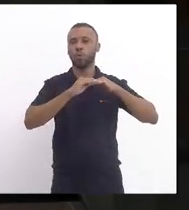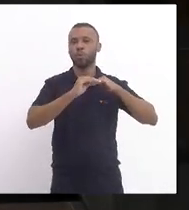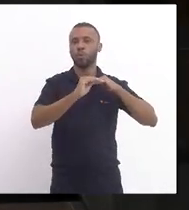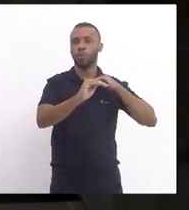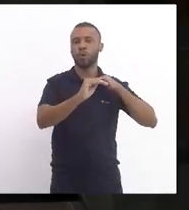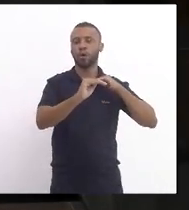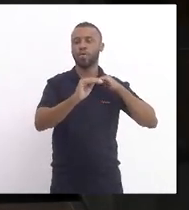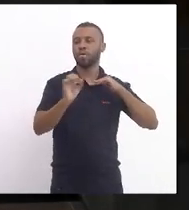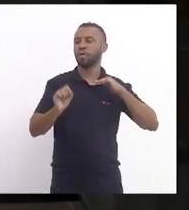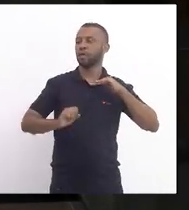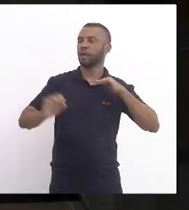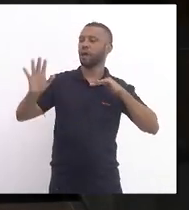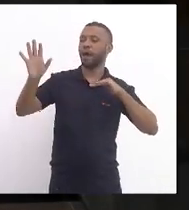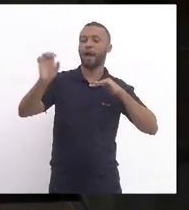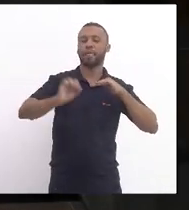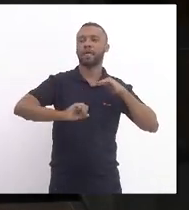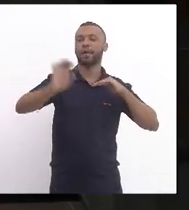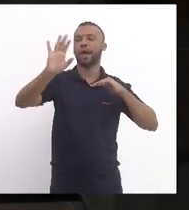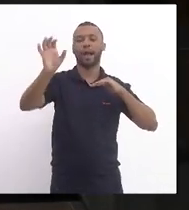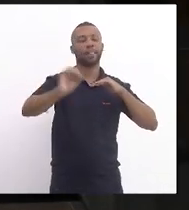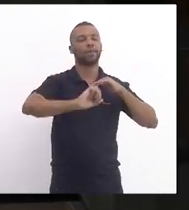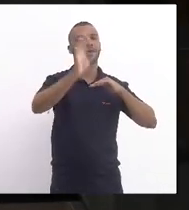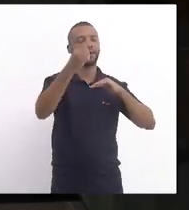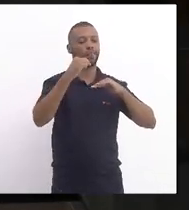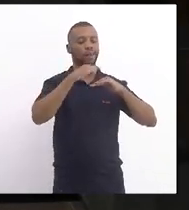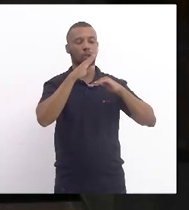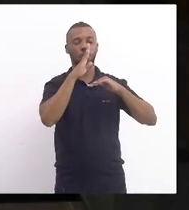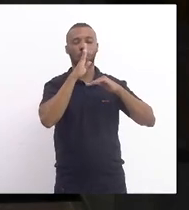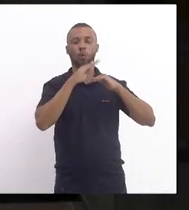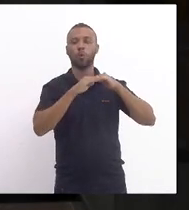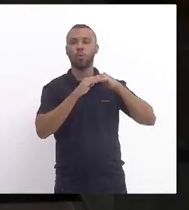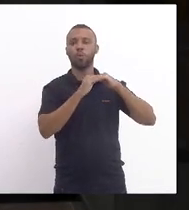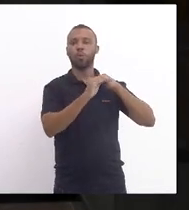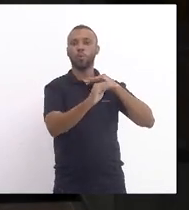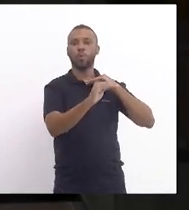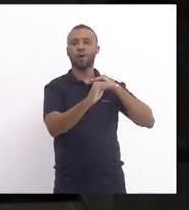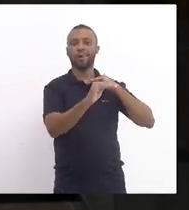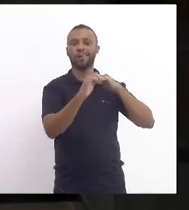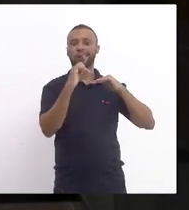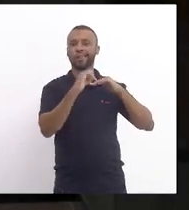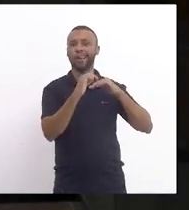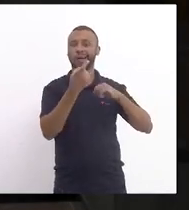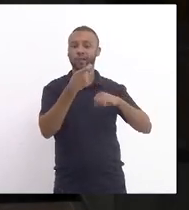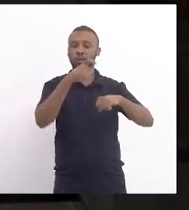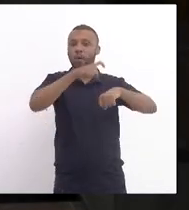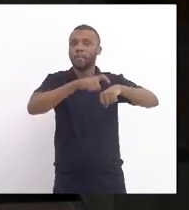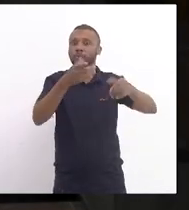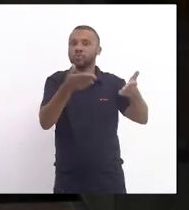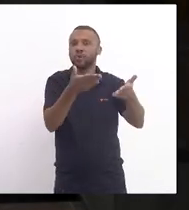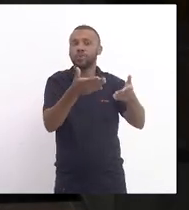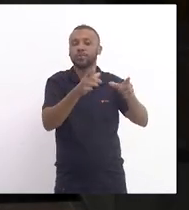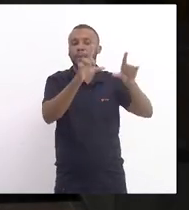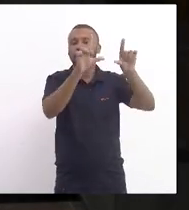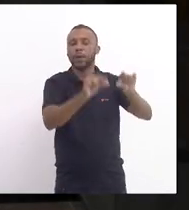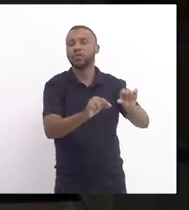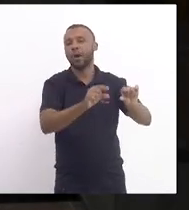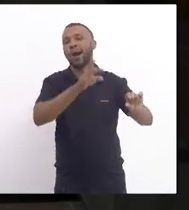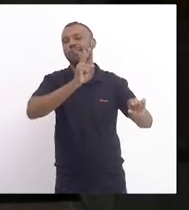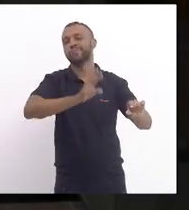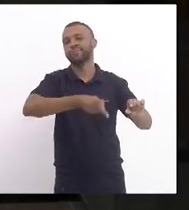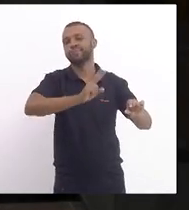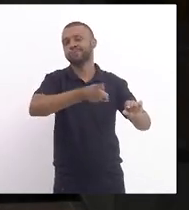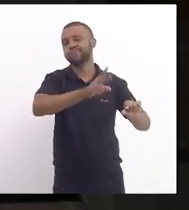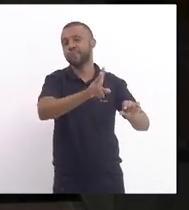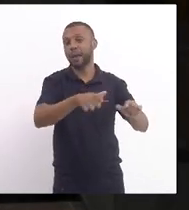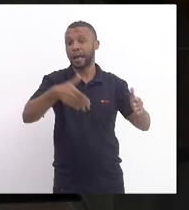o valor nominal trazido a valor presente é será sempre menor ainda